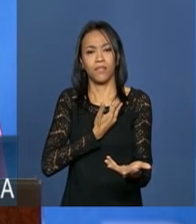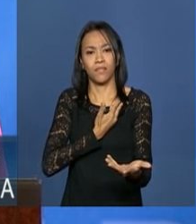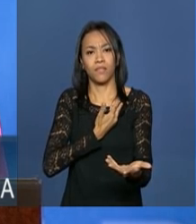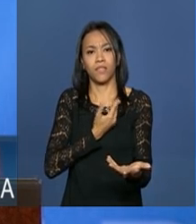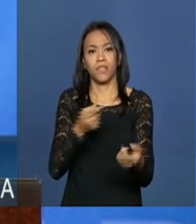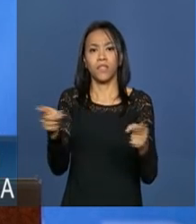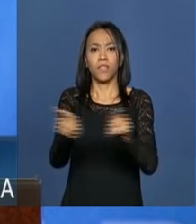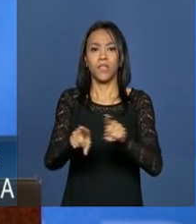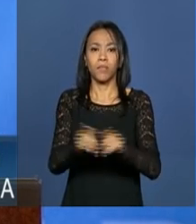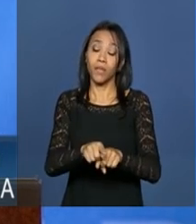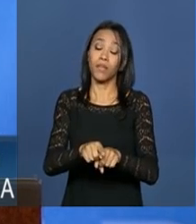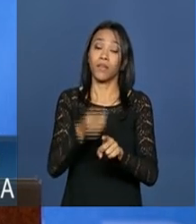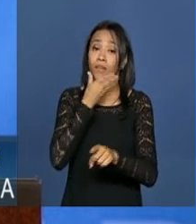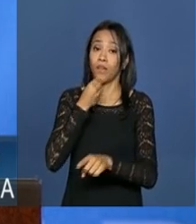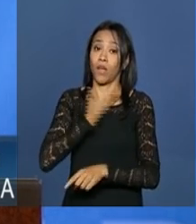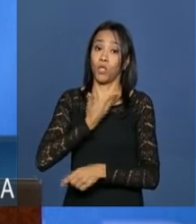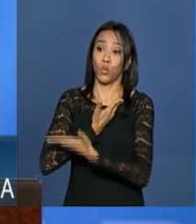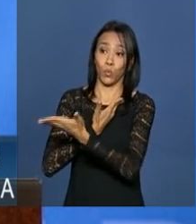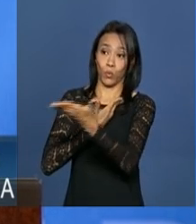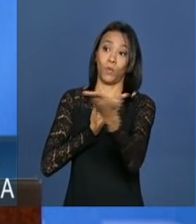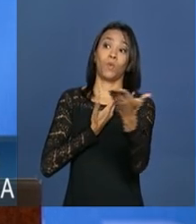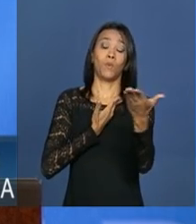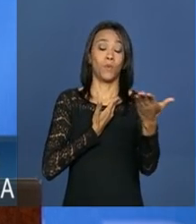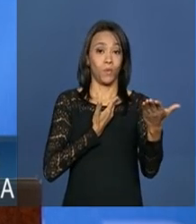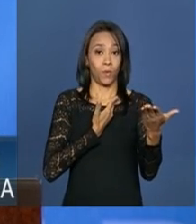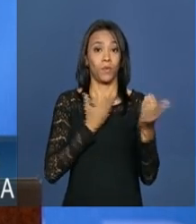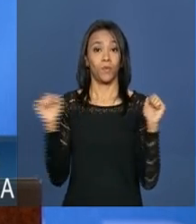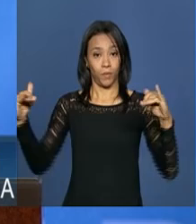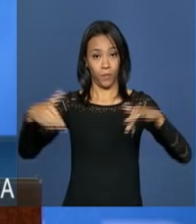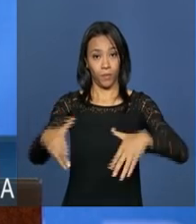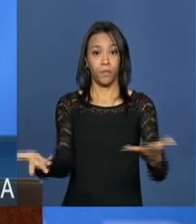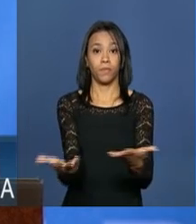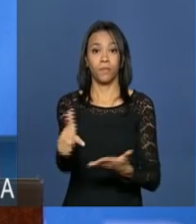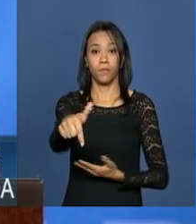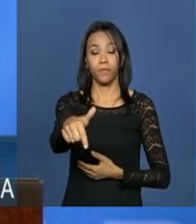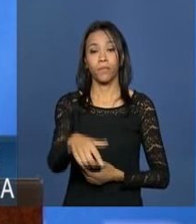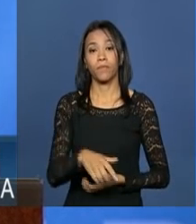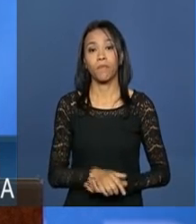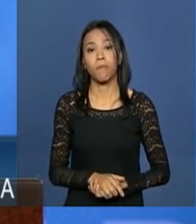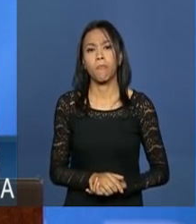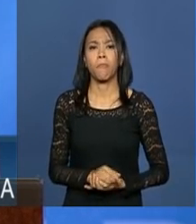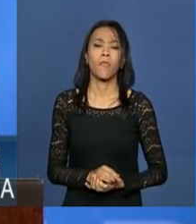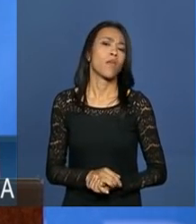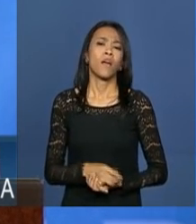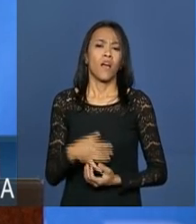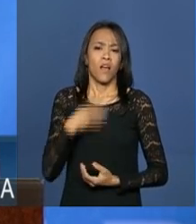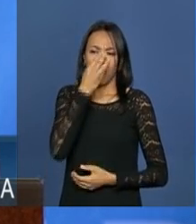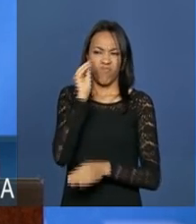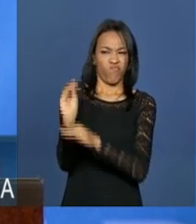também os meus amigos aqui presentes. O desprezo pelas